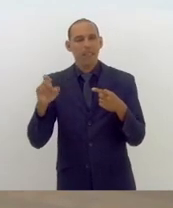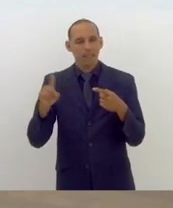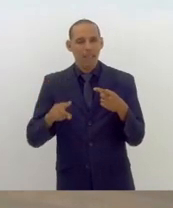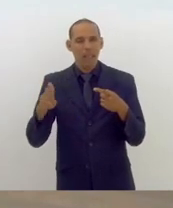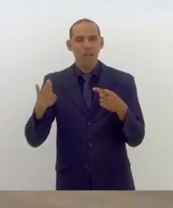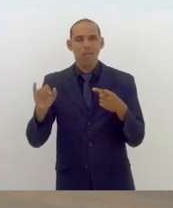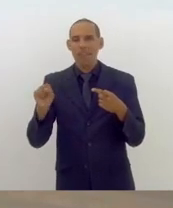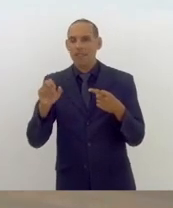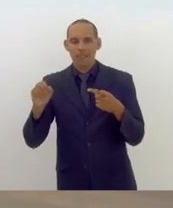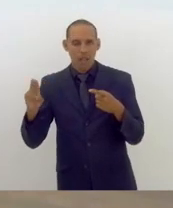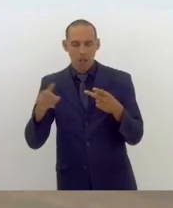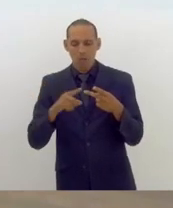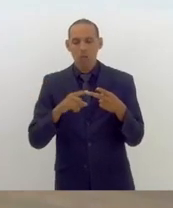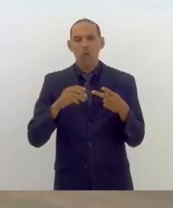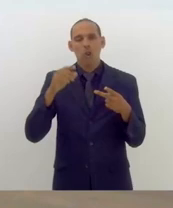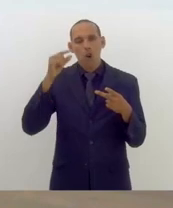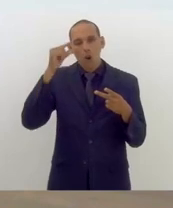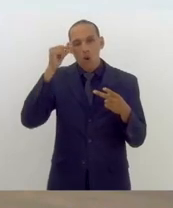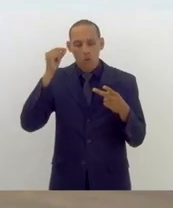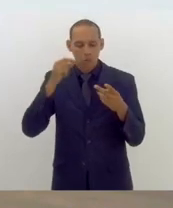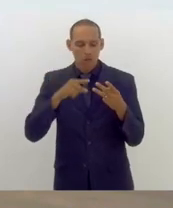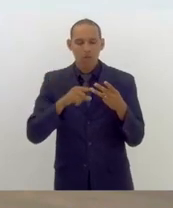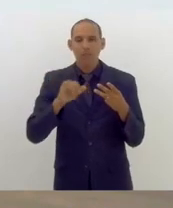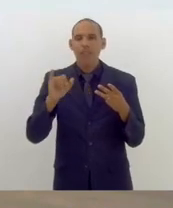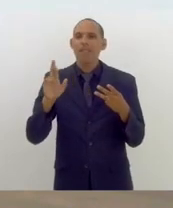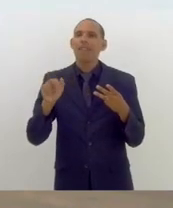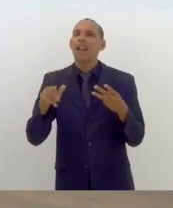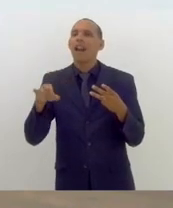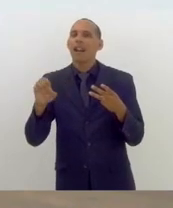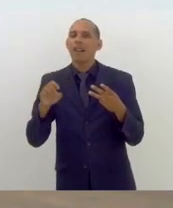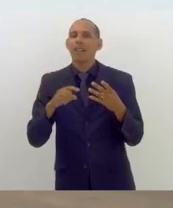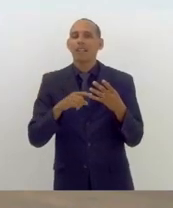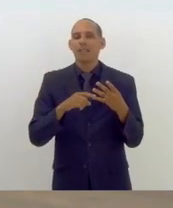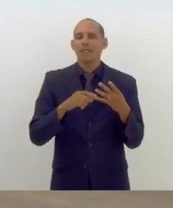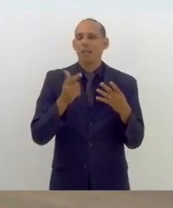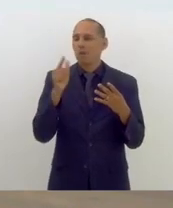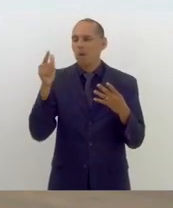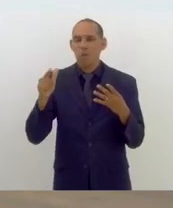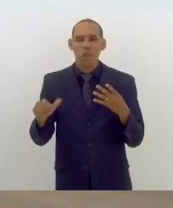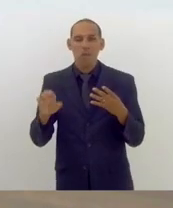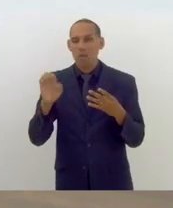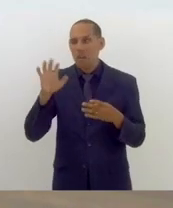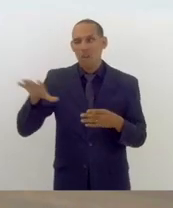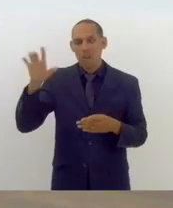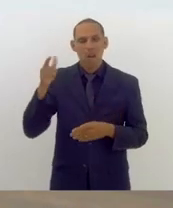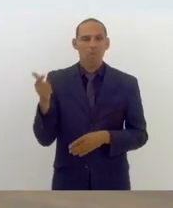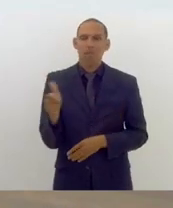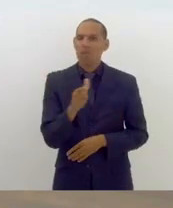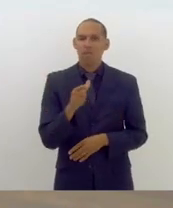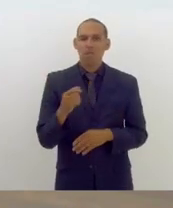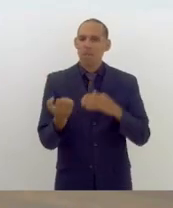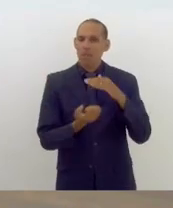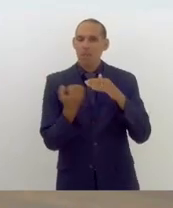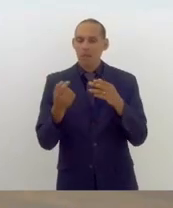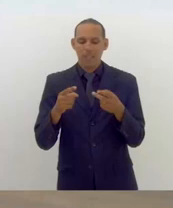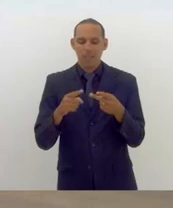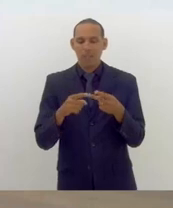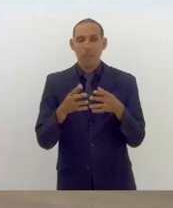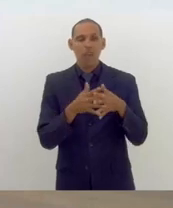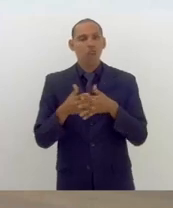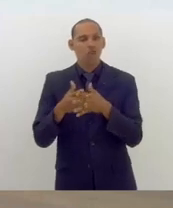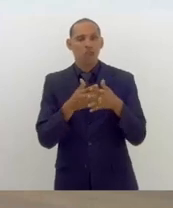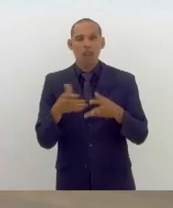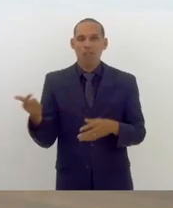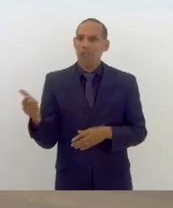Cuba no Iraque não tem nenhum empreendimento na Europa nos Estados Unidos